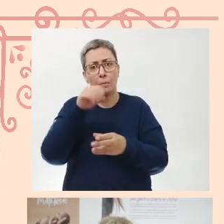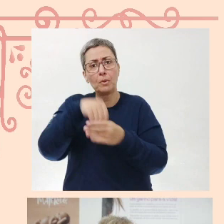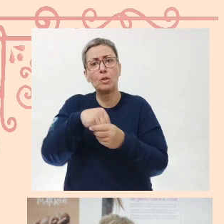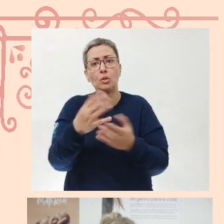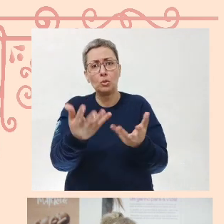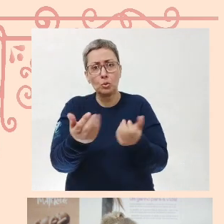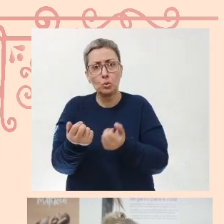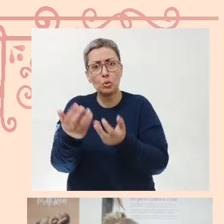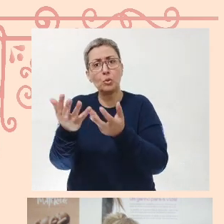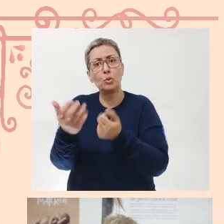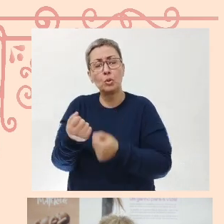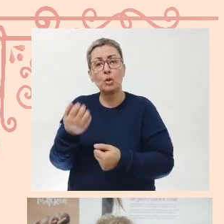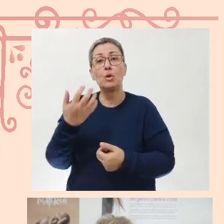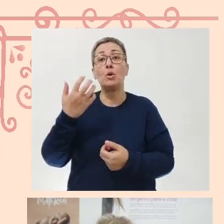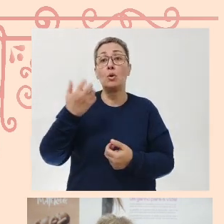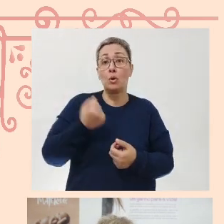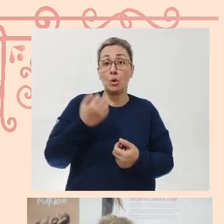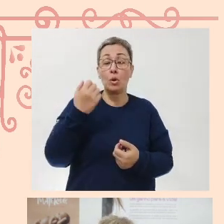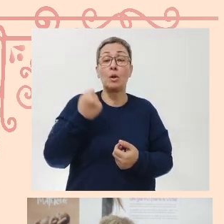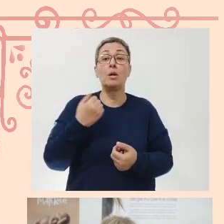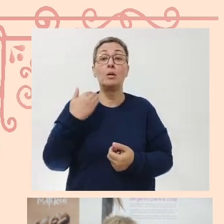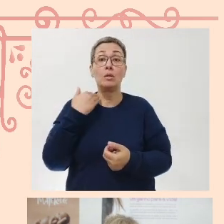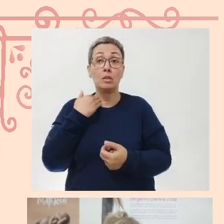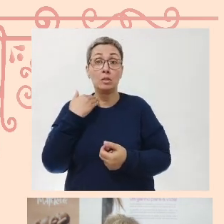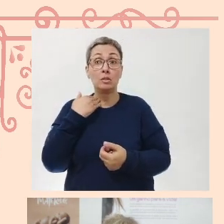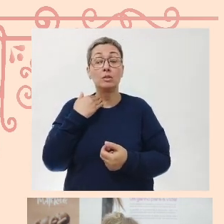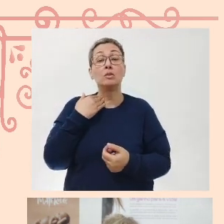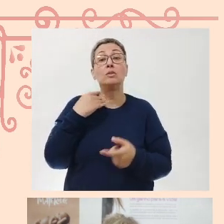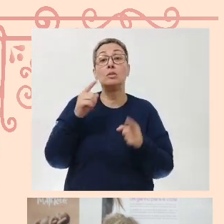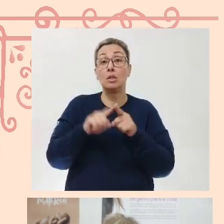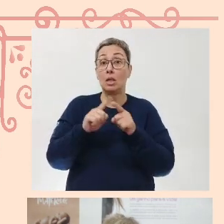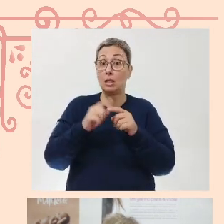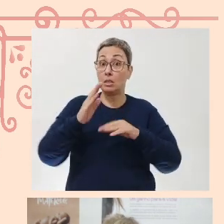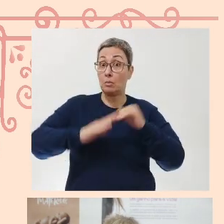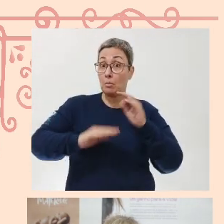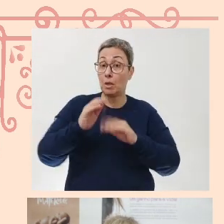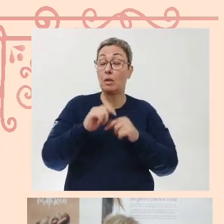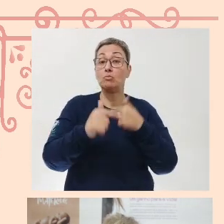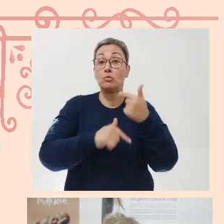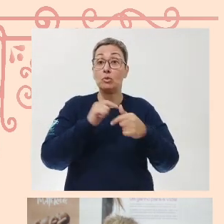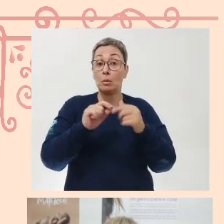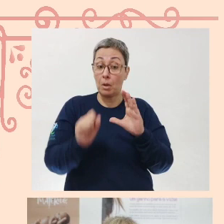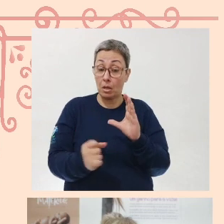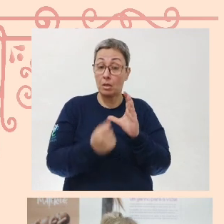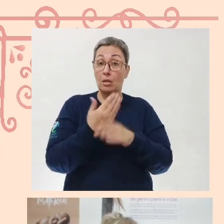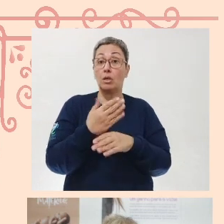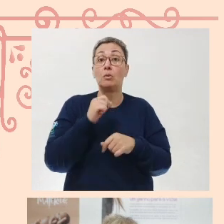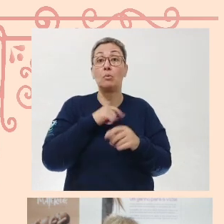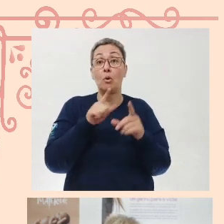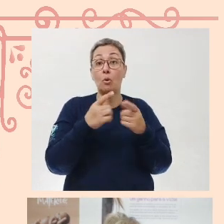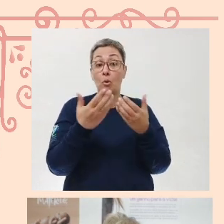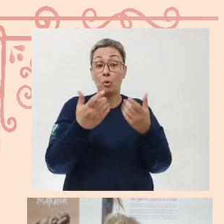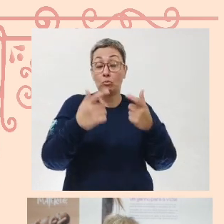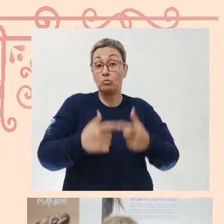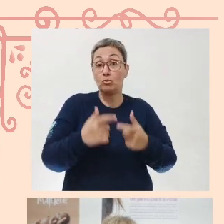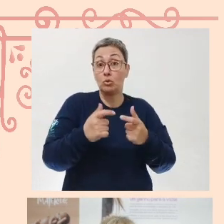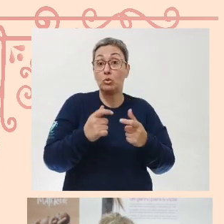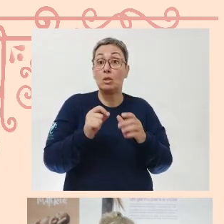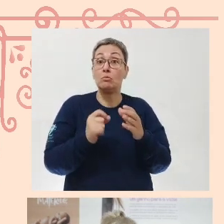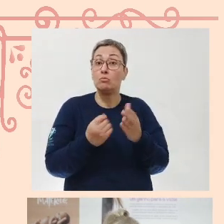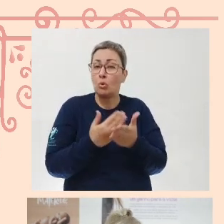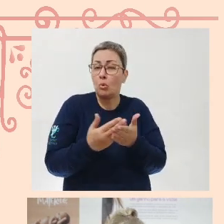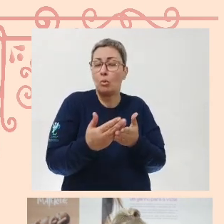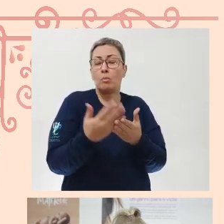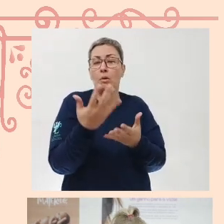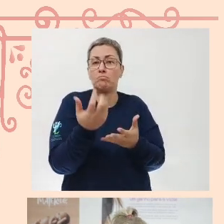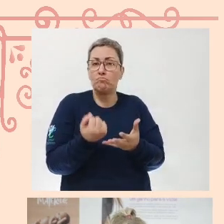nos postos de coleta de leite humano e para aqueles serviços que pretendem implantar um posto de coleta de